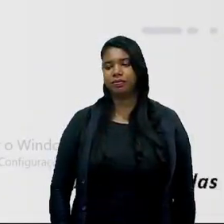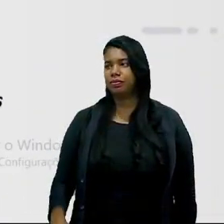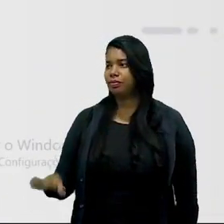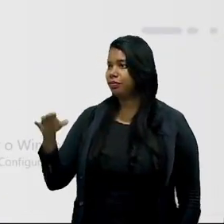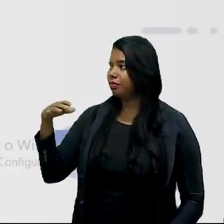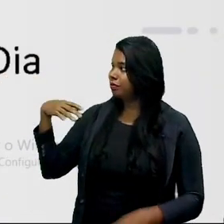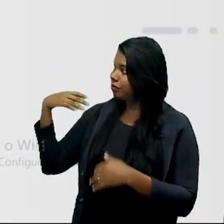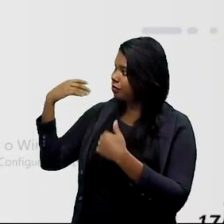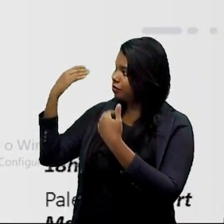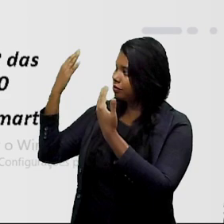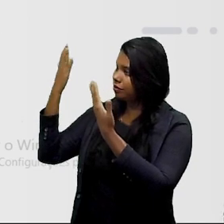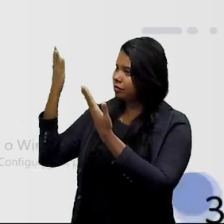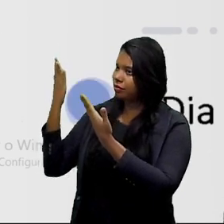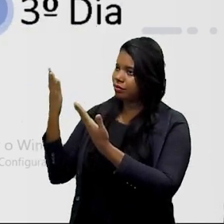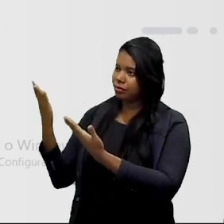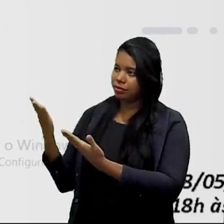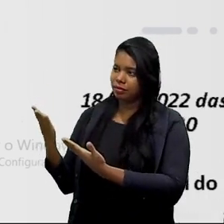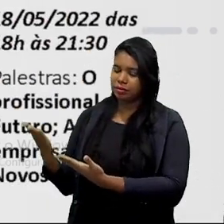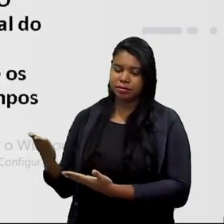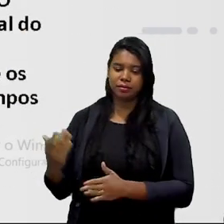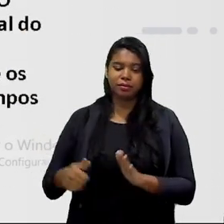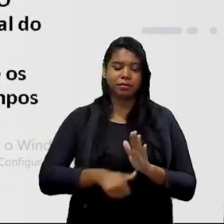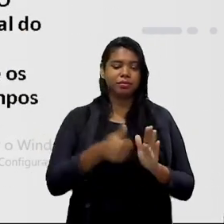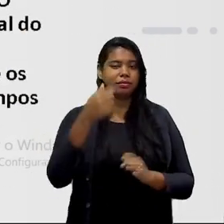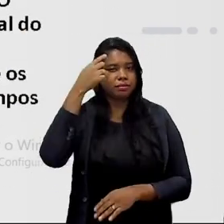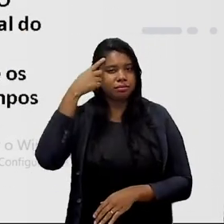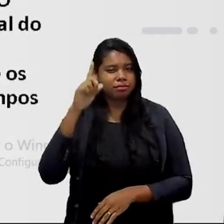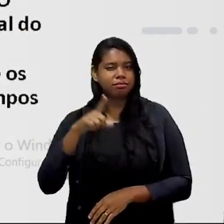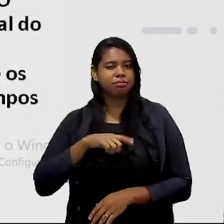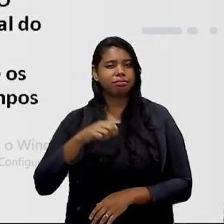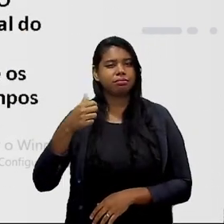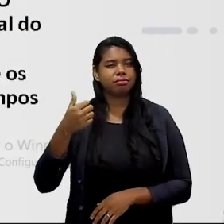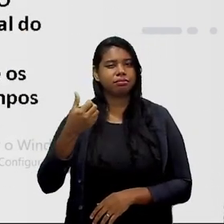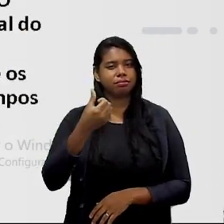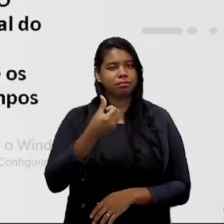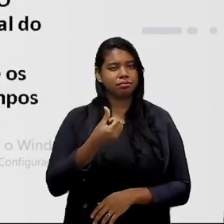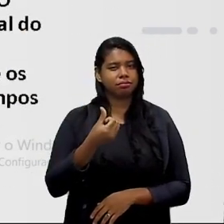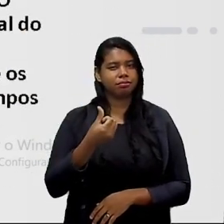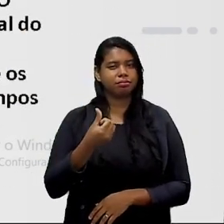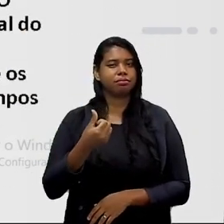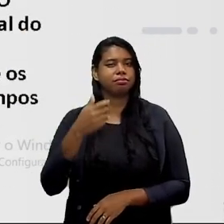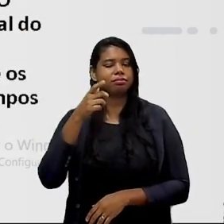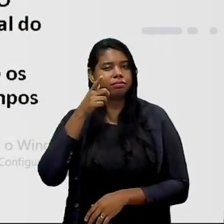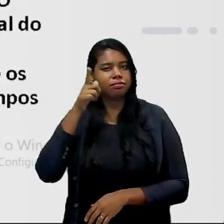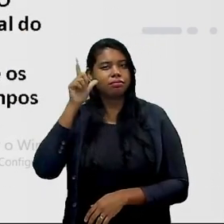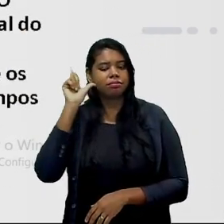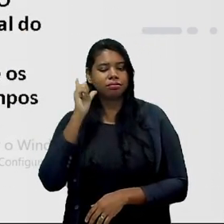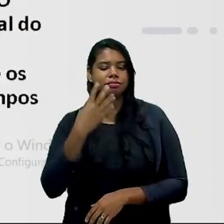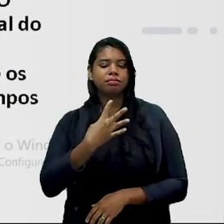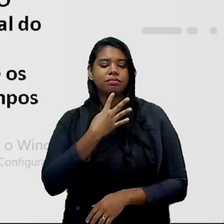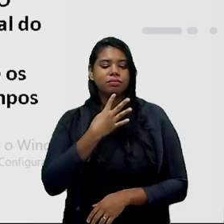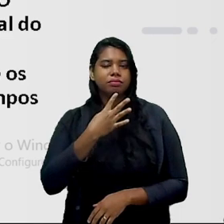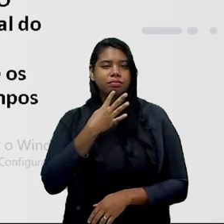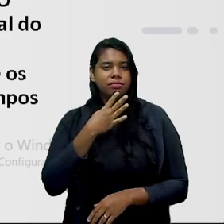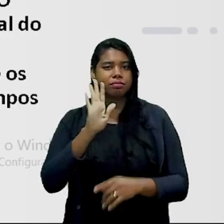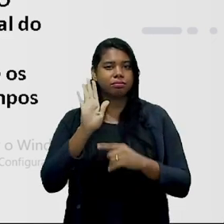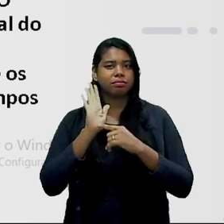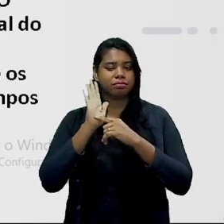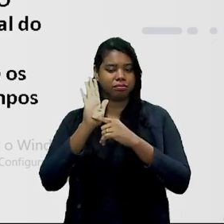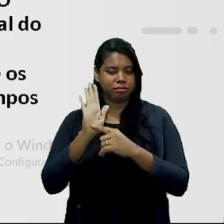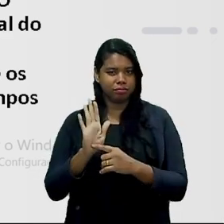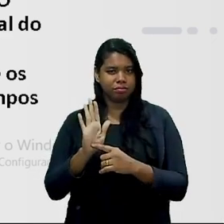aqui, no primeiro dia nós tivemos, dia 16/5 ontem, né? A palestra Conhecendo o Modelo de Negócios